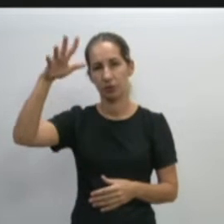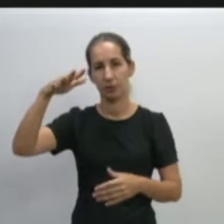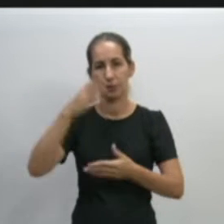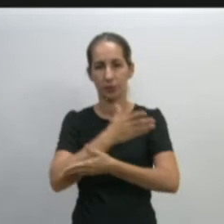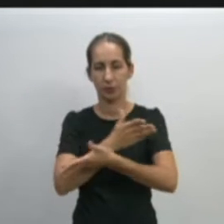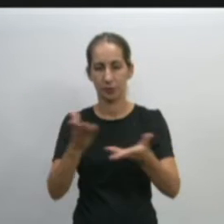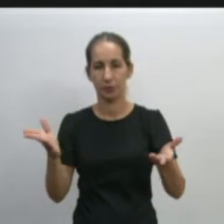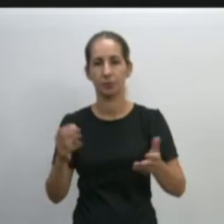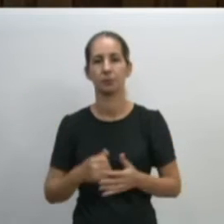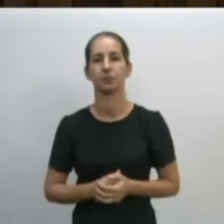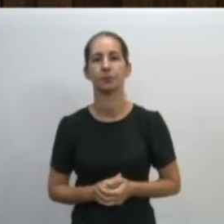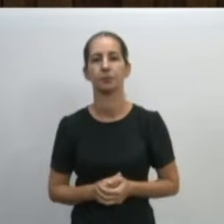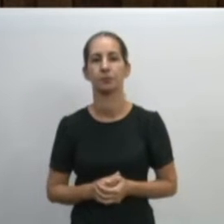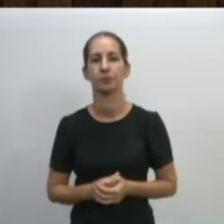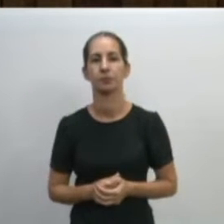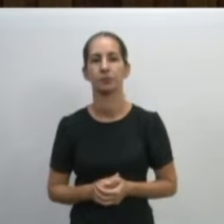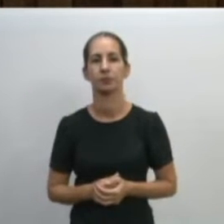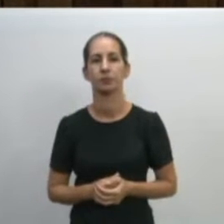a todos.